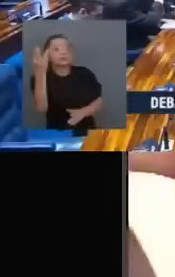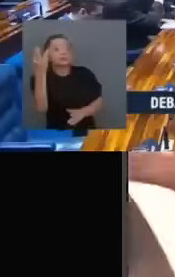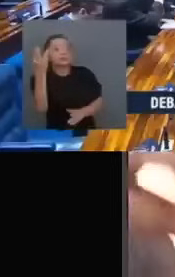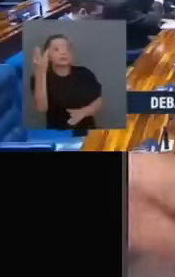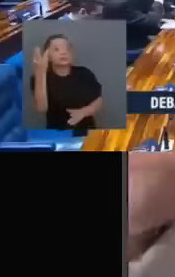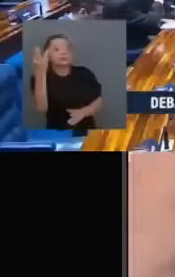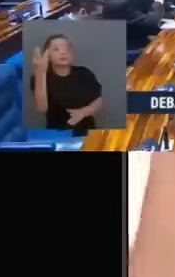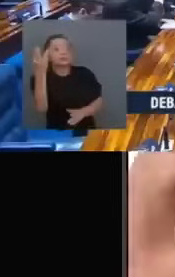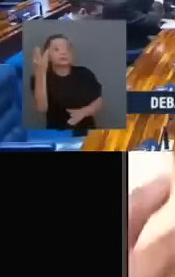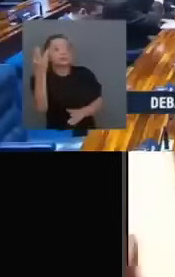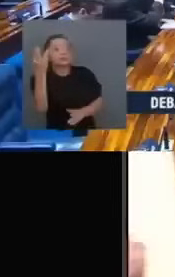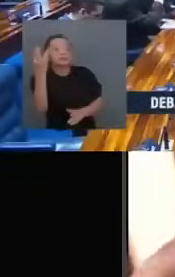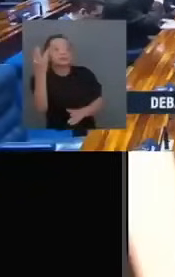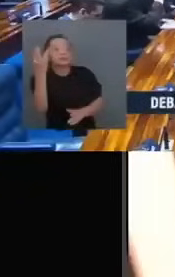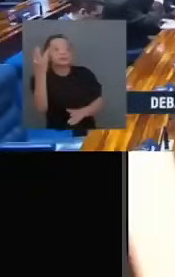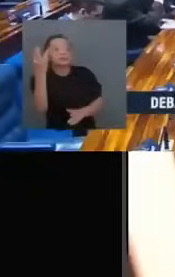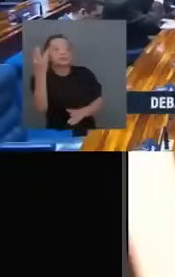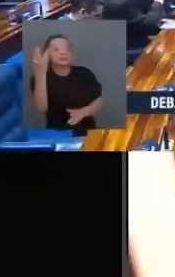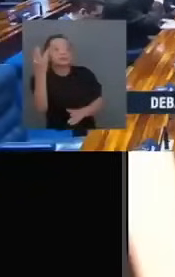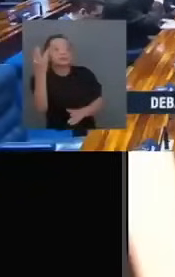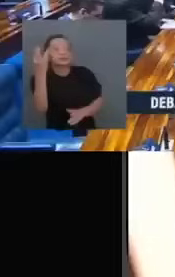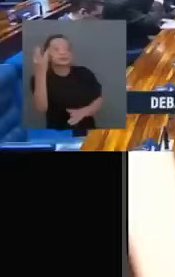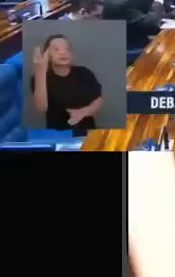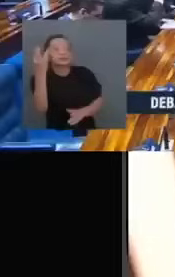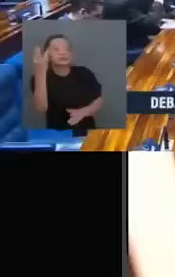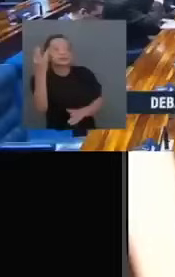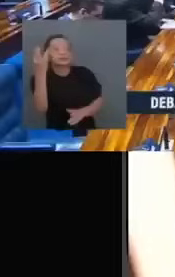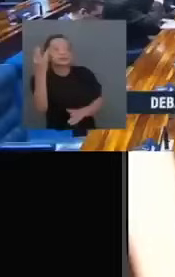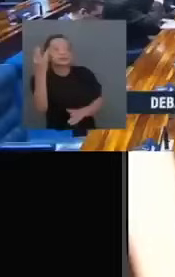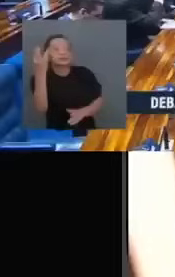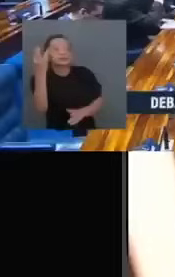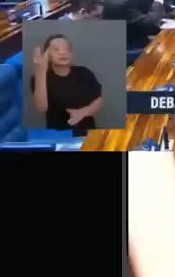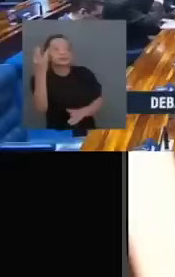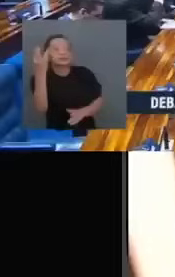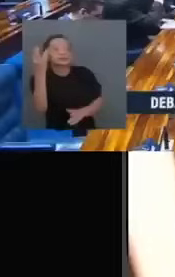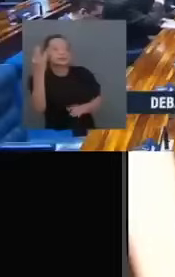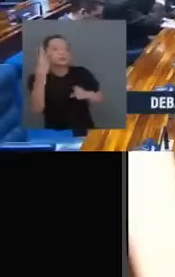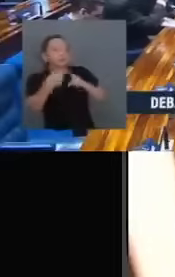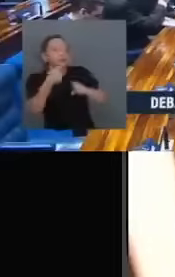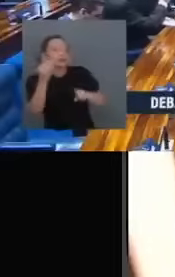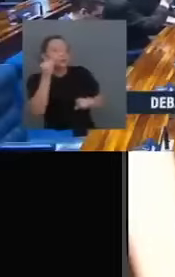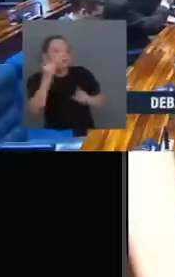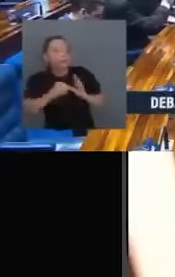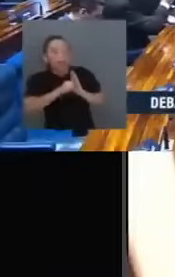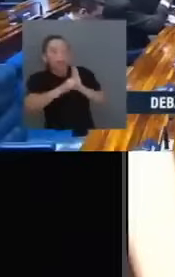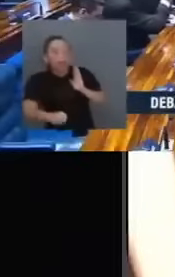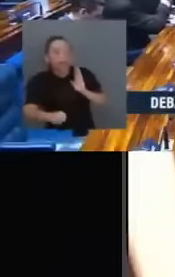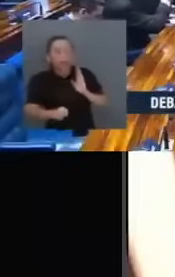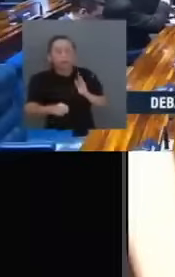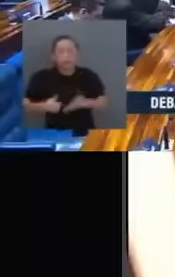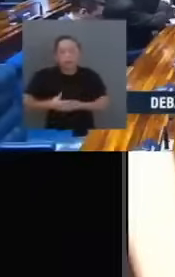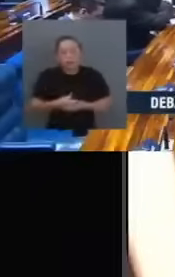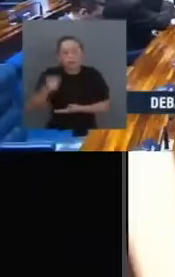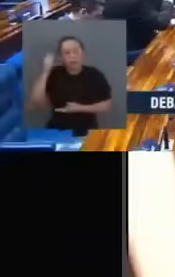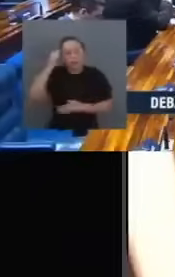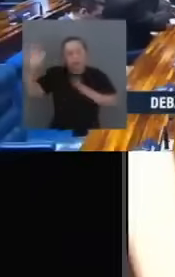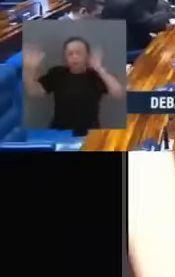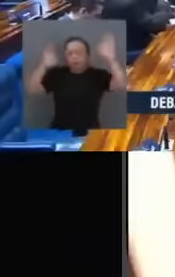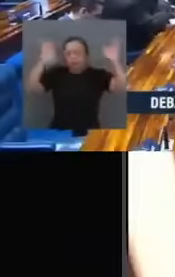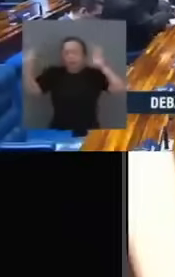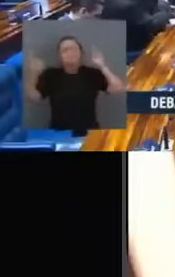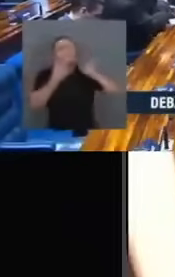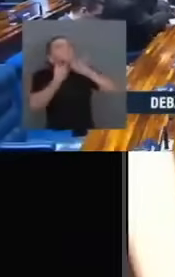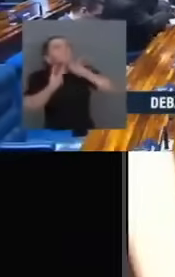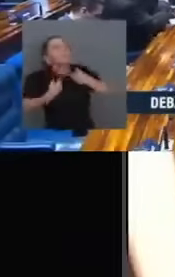Ela falando como se fosse o... Nossa, gente, como é covarde, covarde. Pensava o bebê cujo desejo de